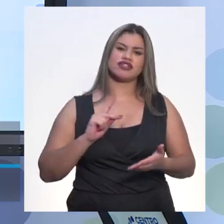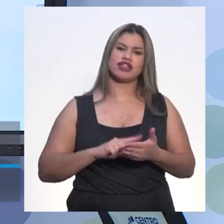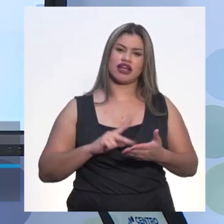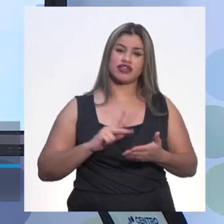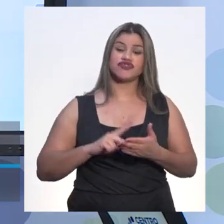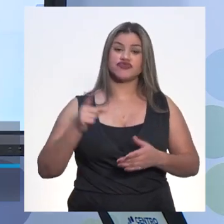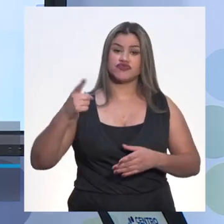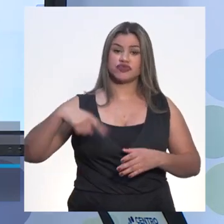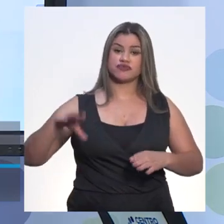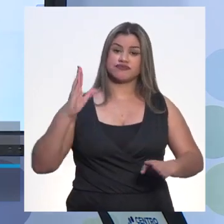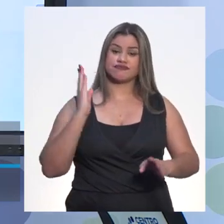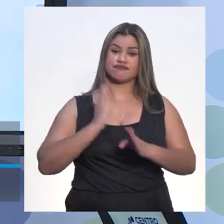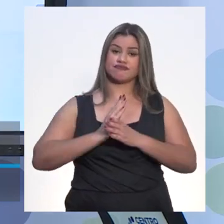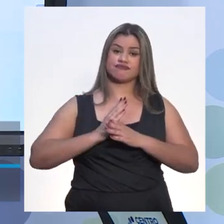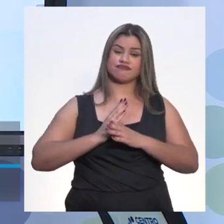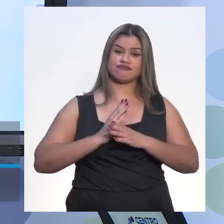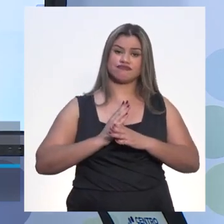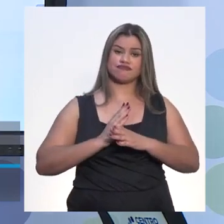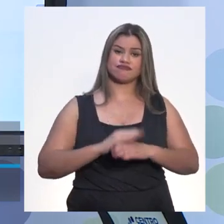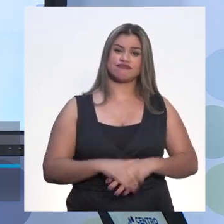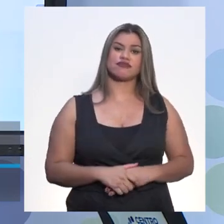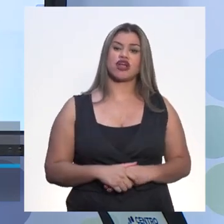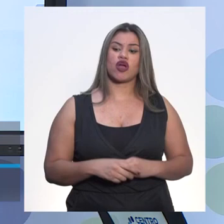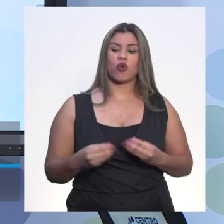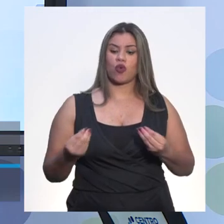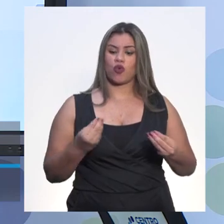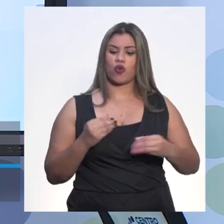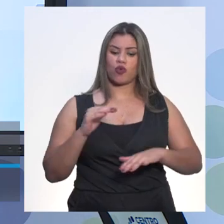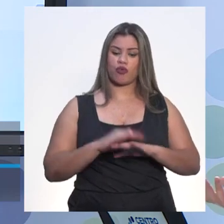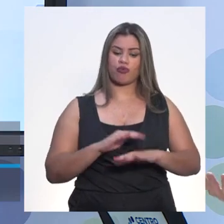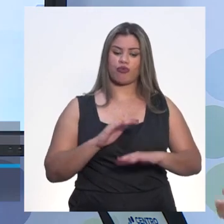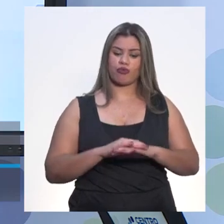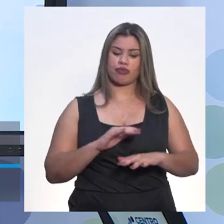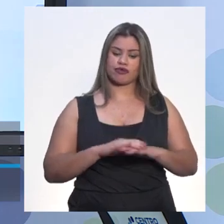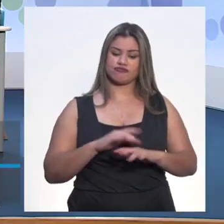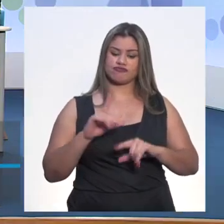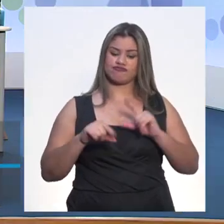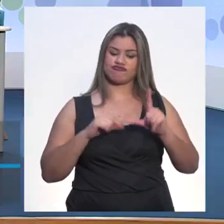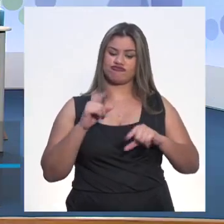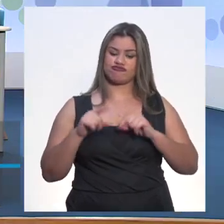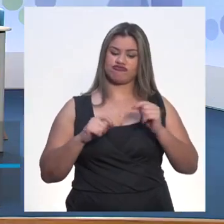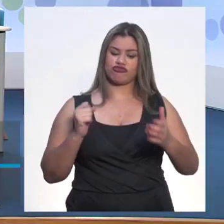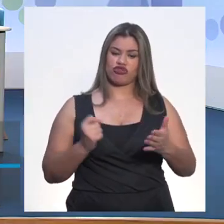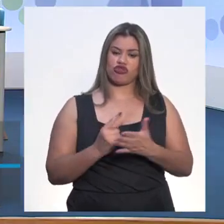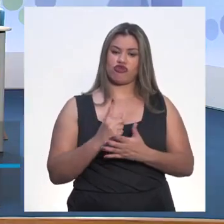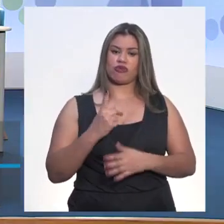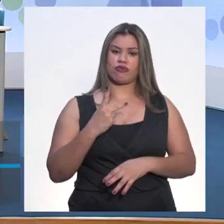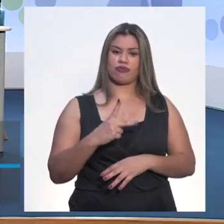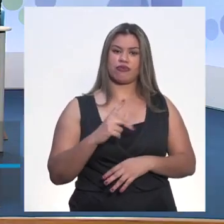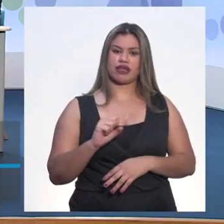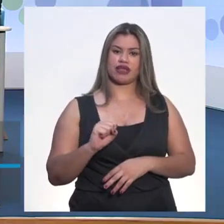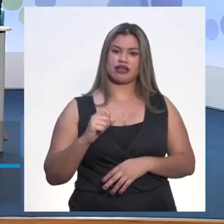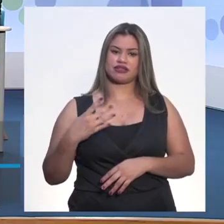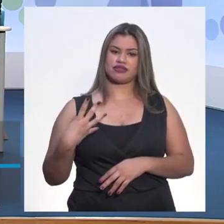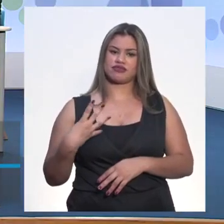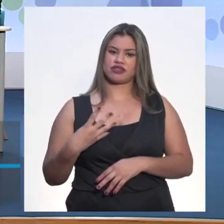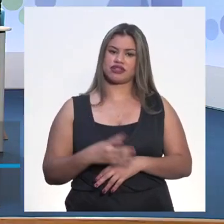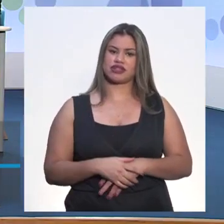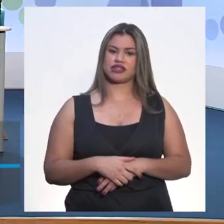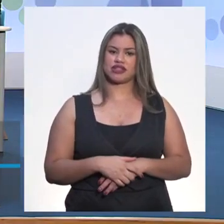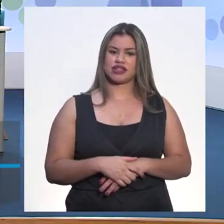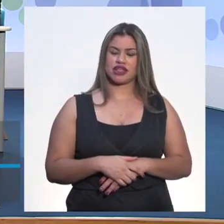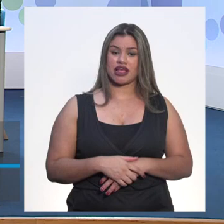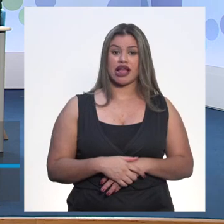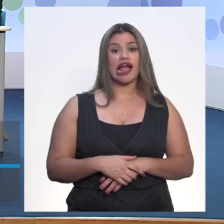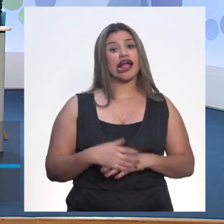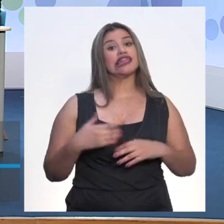Raciocínio, né? Ter essa ideia, né? Exato. De como fazer para estragar sua vida comprando um PlayStation 4, né? Na verdade,